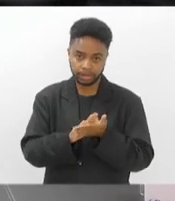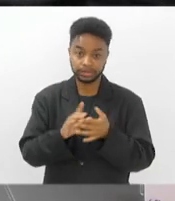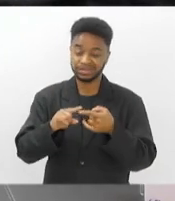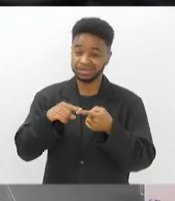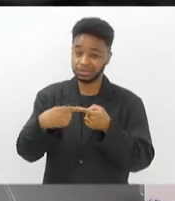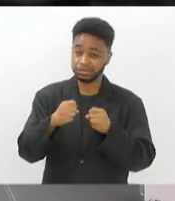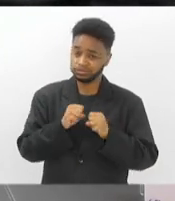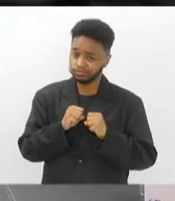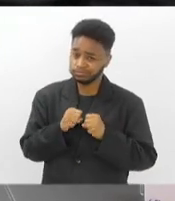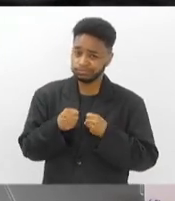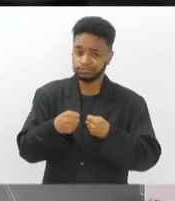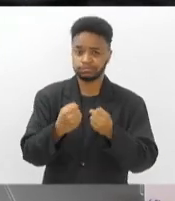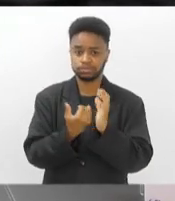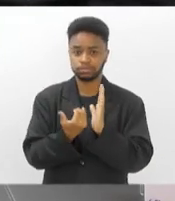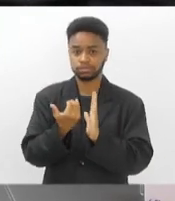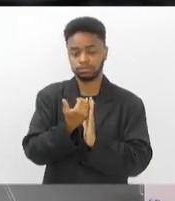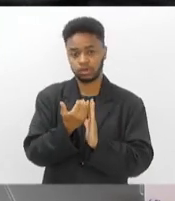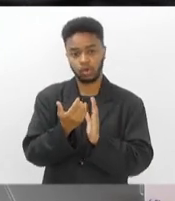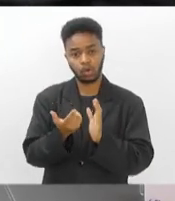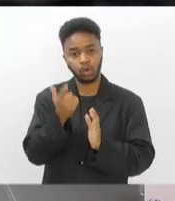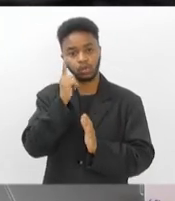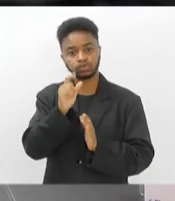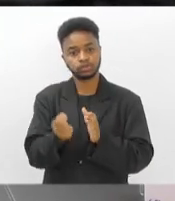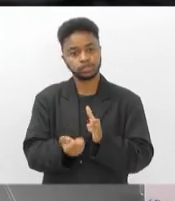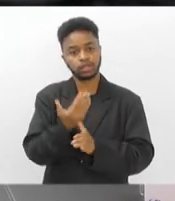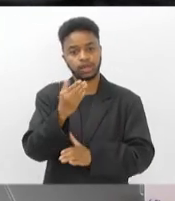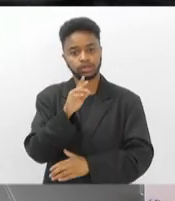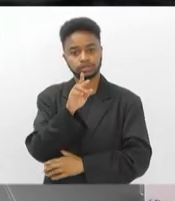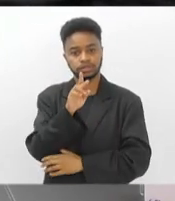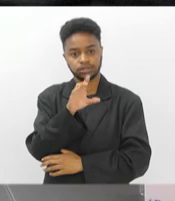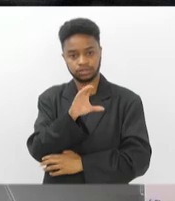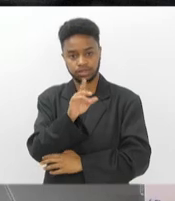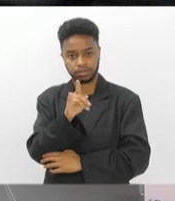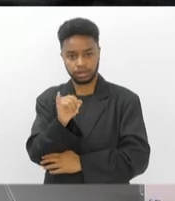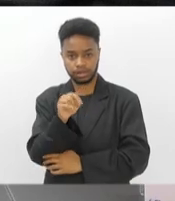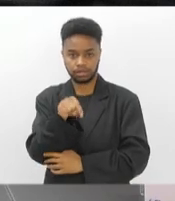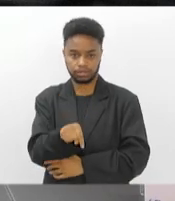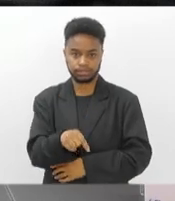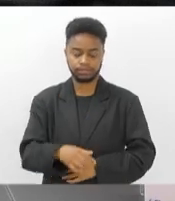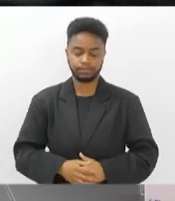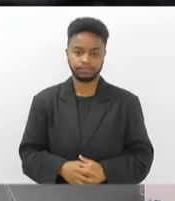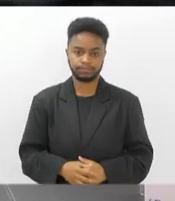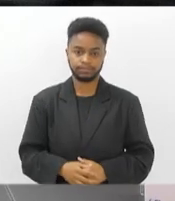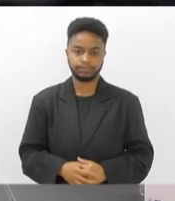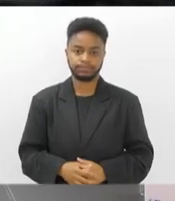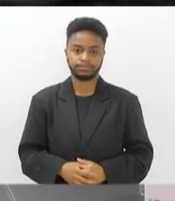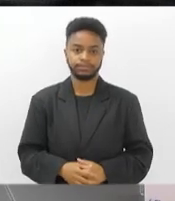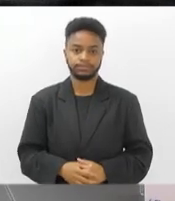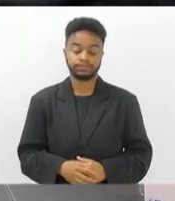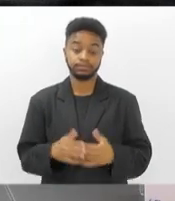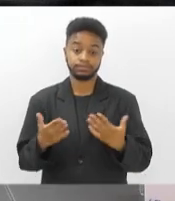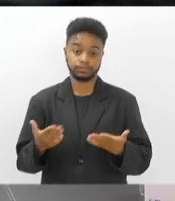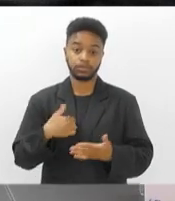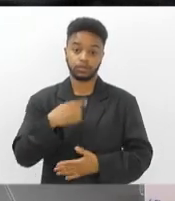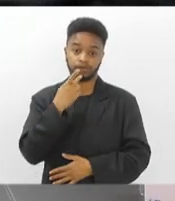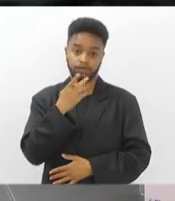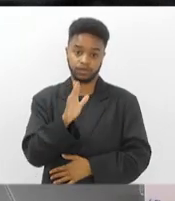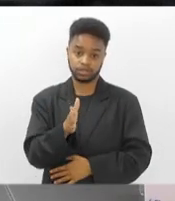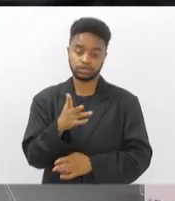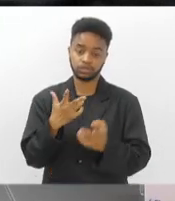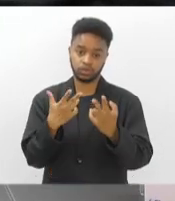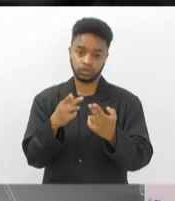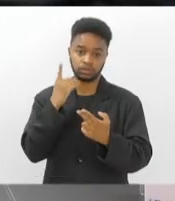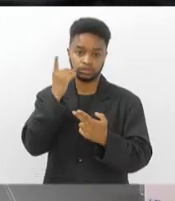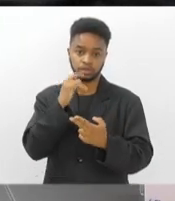muito esforço instaurar e instalar esta CPI que como eu disse o deputado Júlio disse